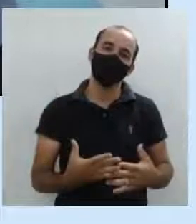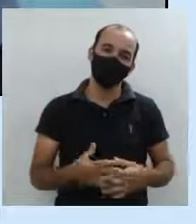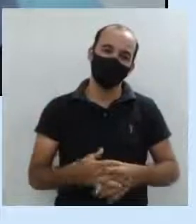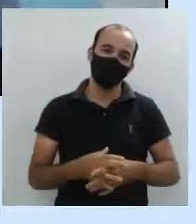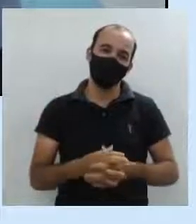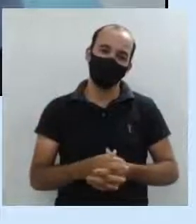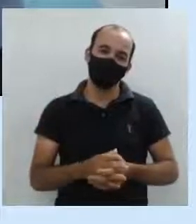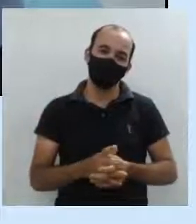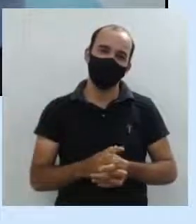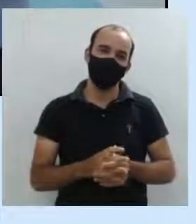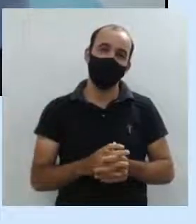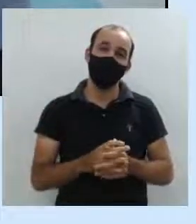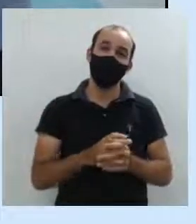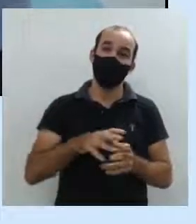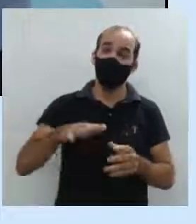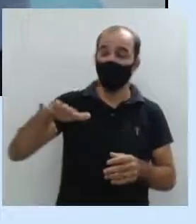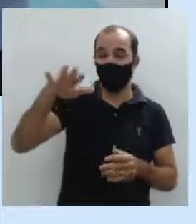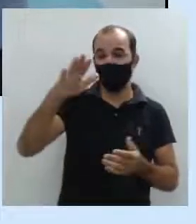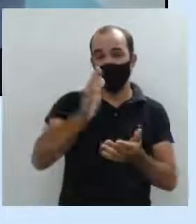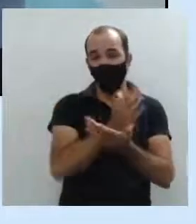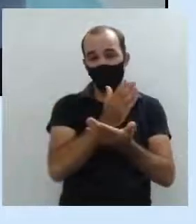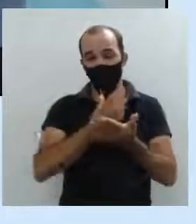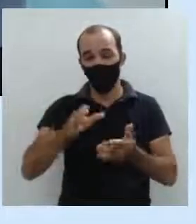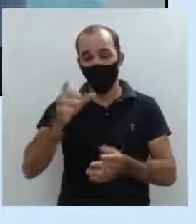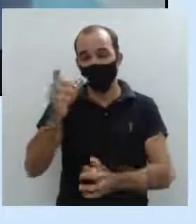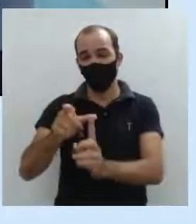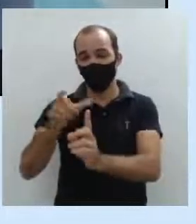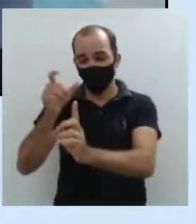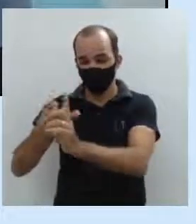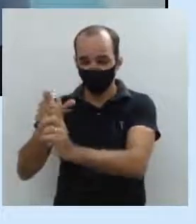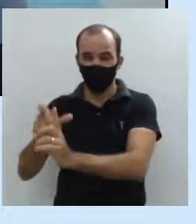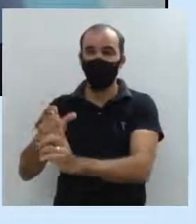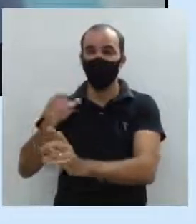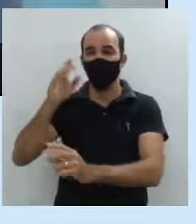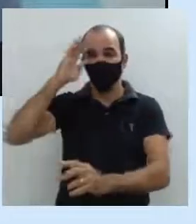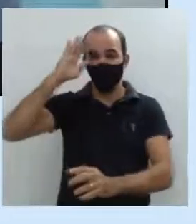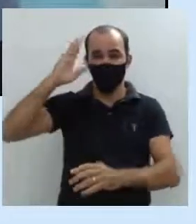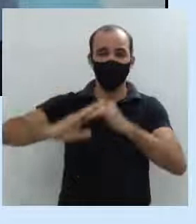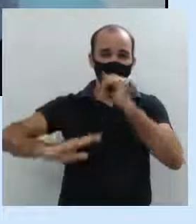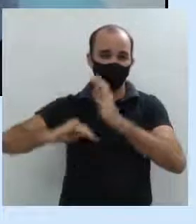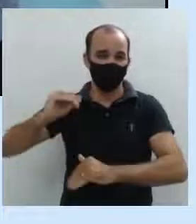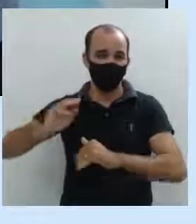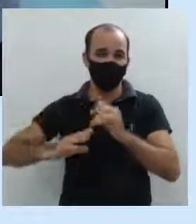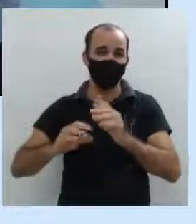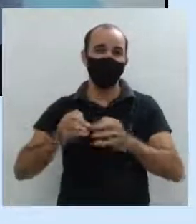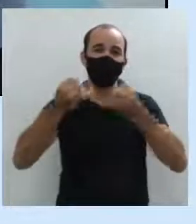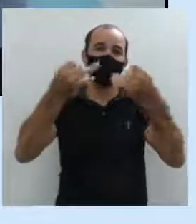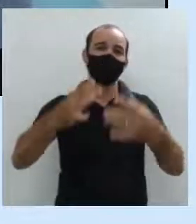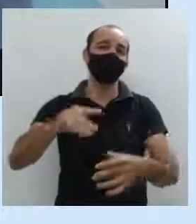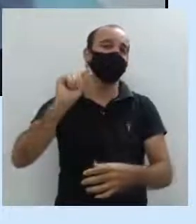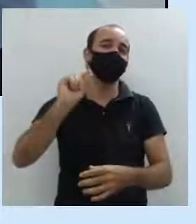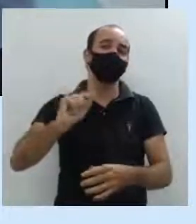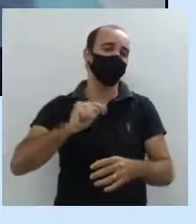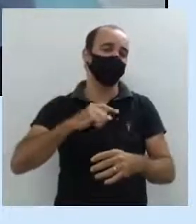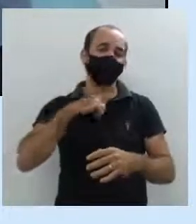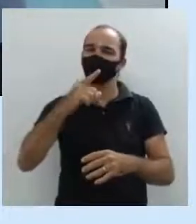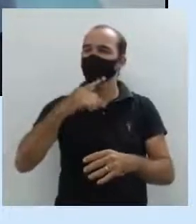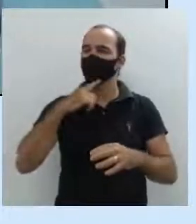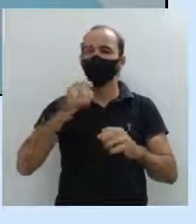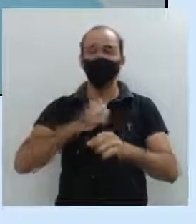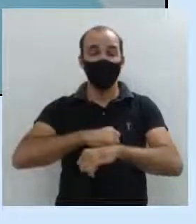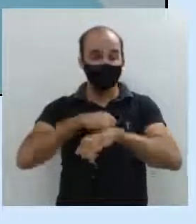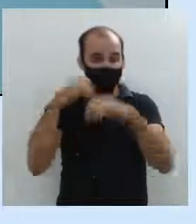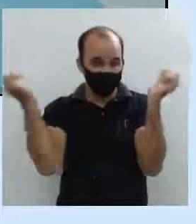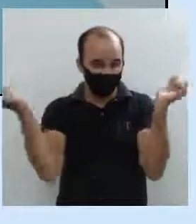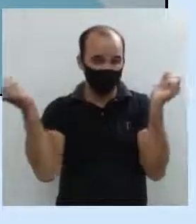o início ou o que seria esse pensamento de forma mais clara do pós-modernismo. Porém,